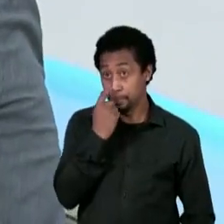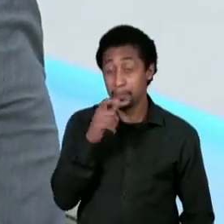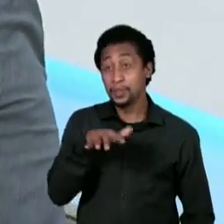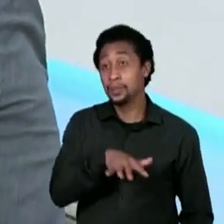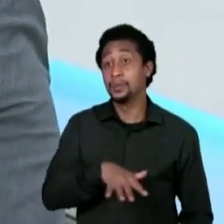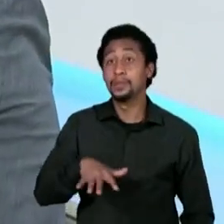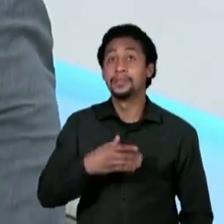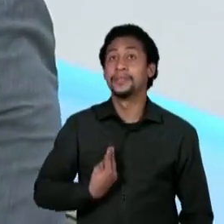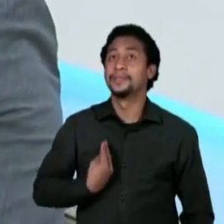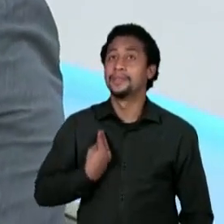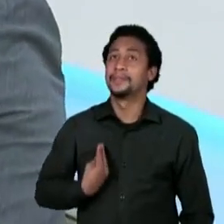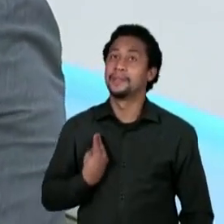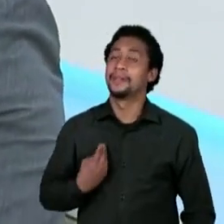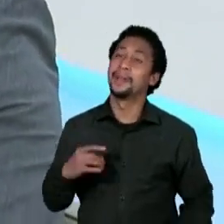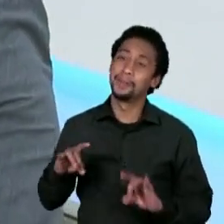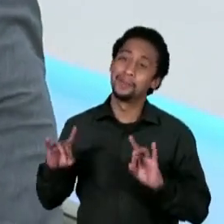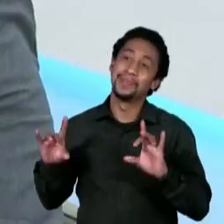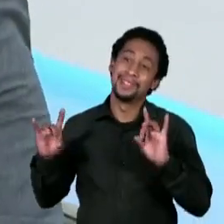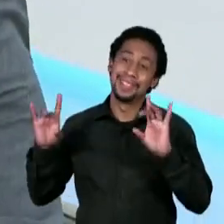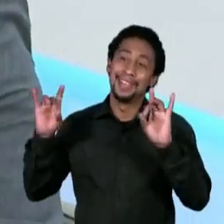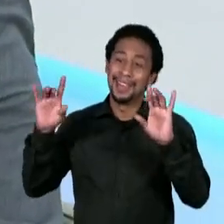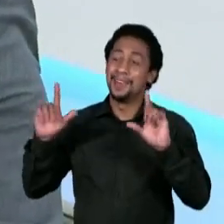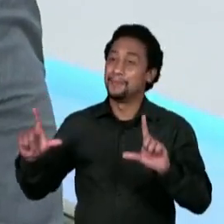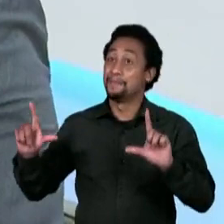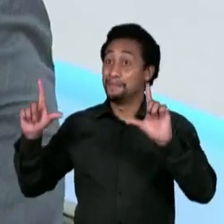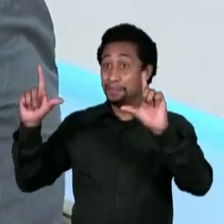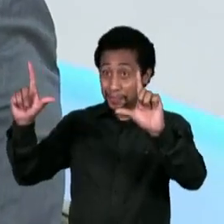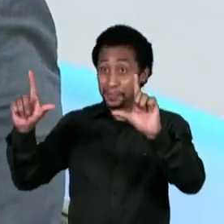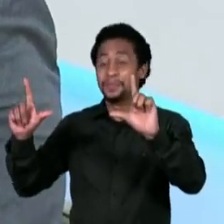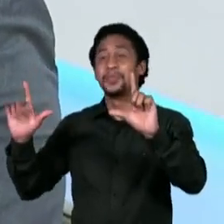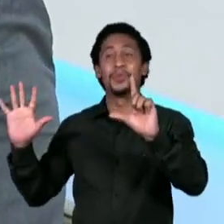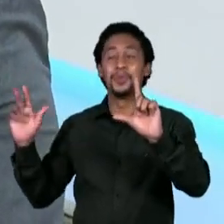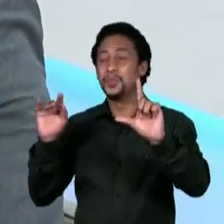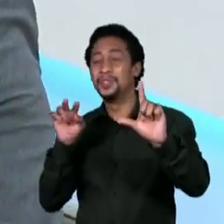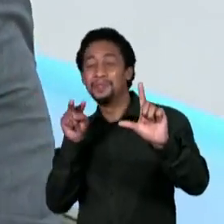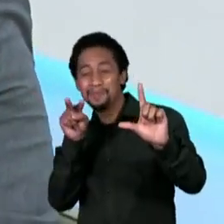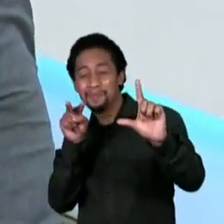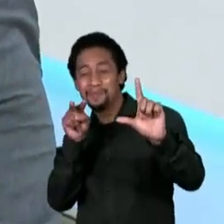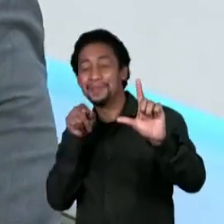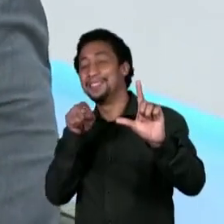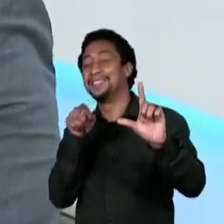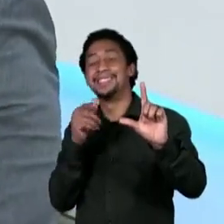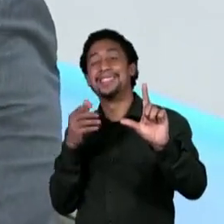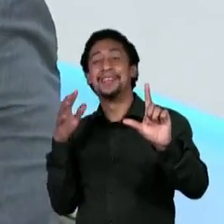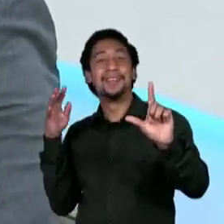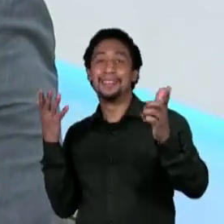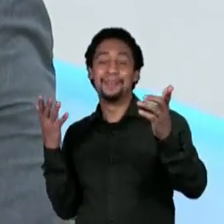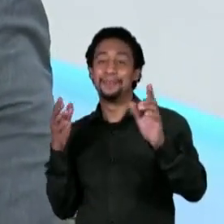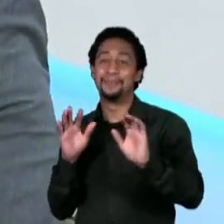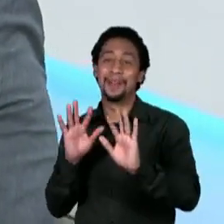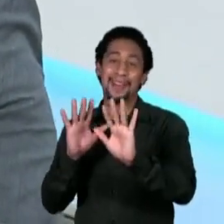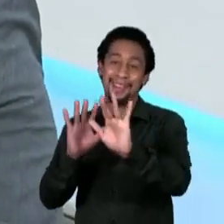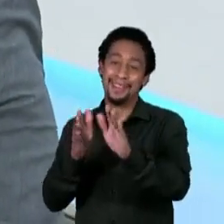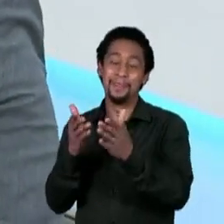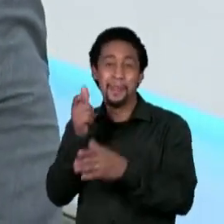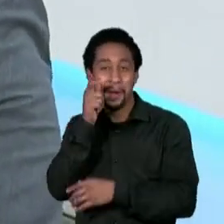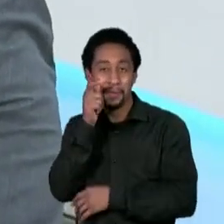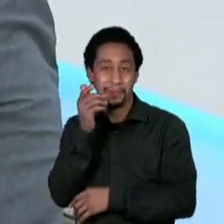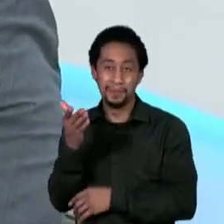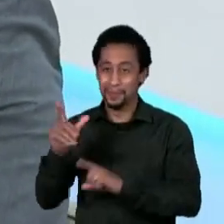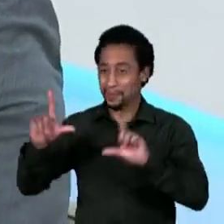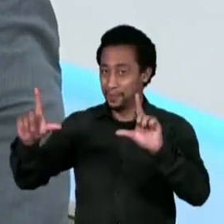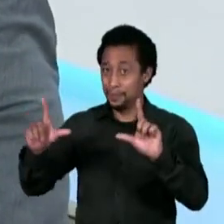tirar um ponto turístico no meu gabinete bom com relação às urnas eu acredito nas ruas só que vejo o